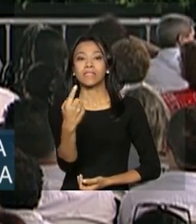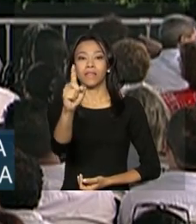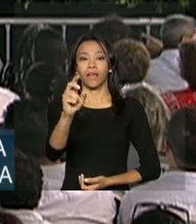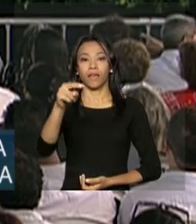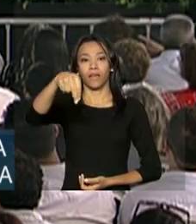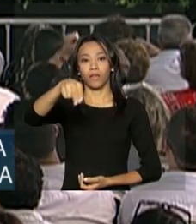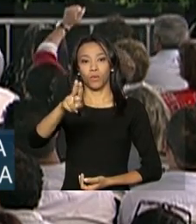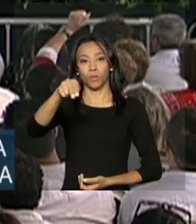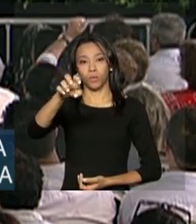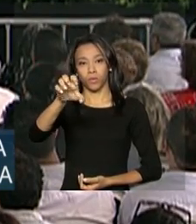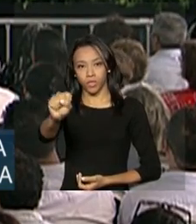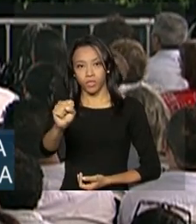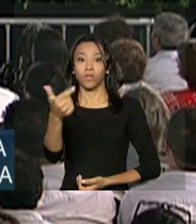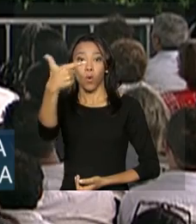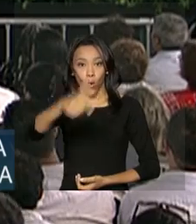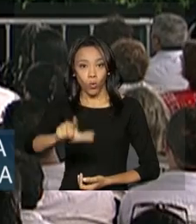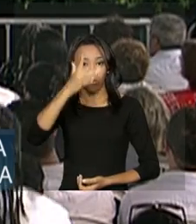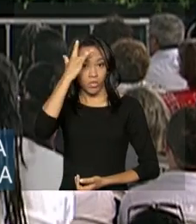João Carlos Bacelar.